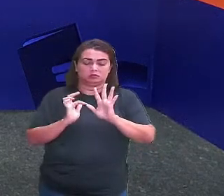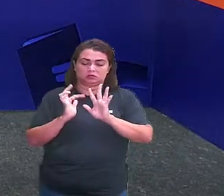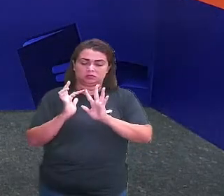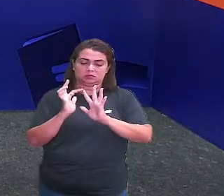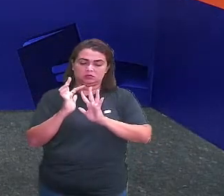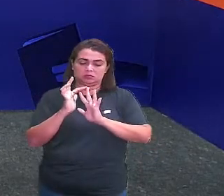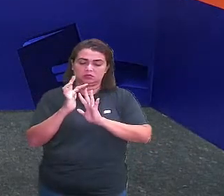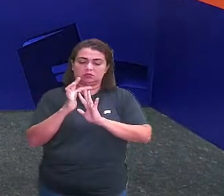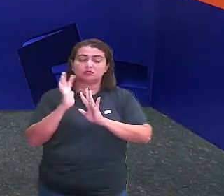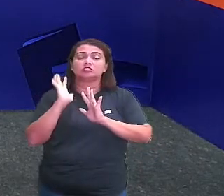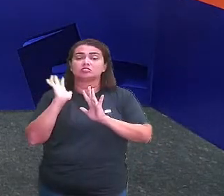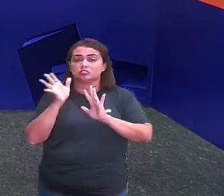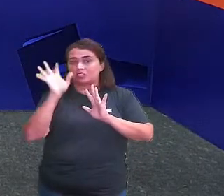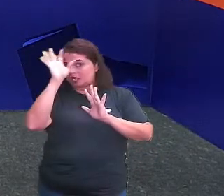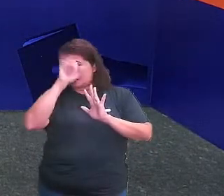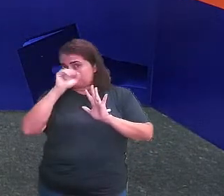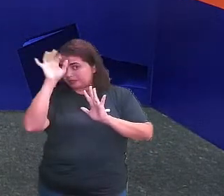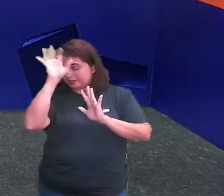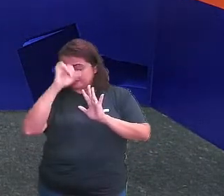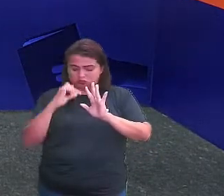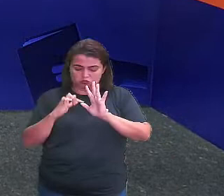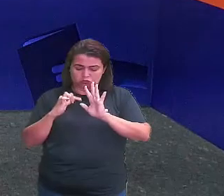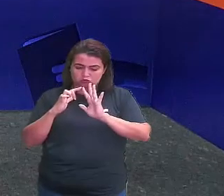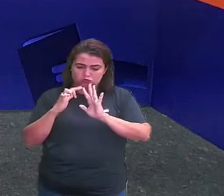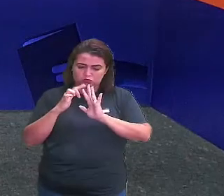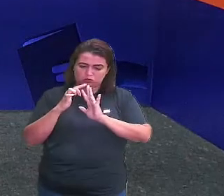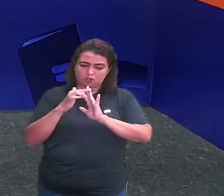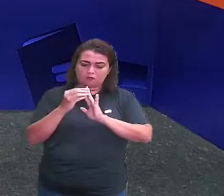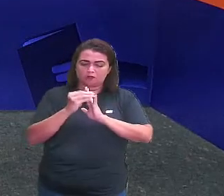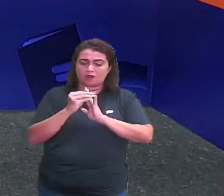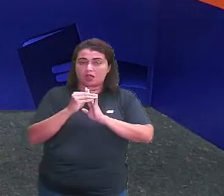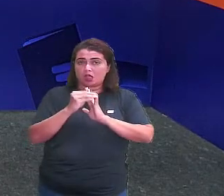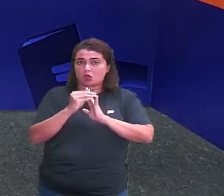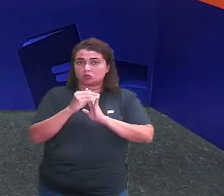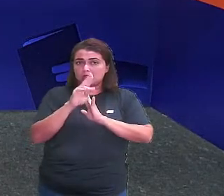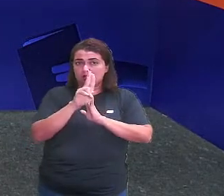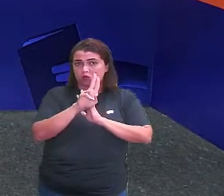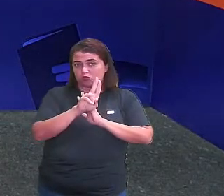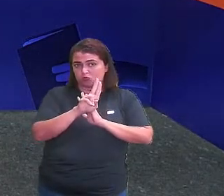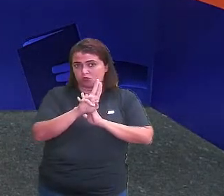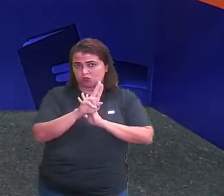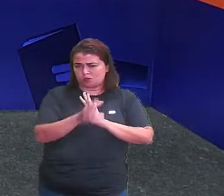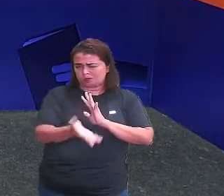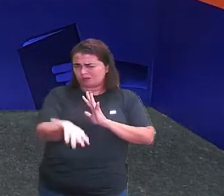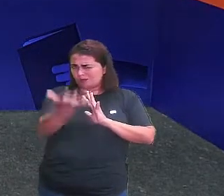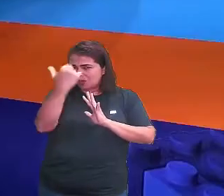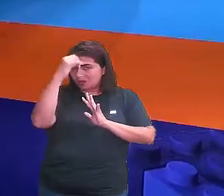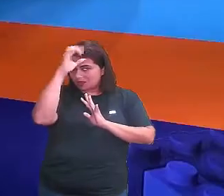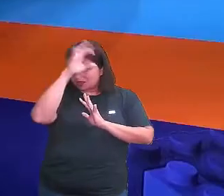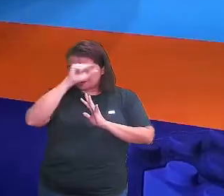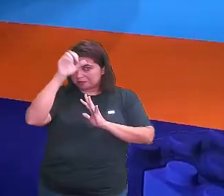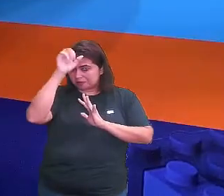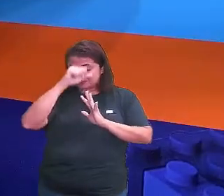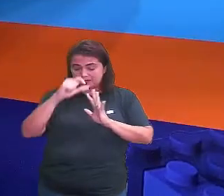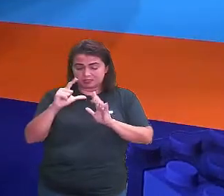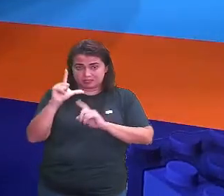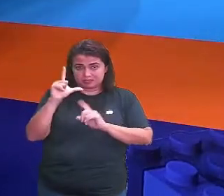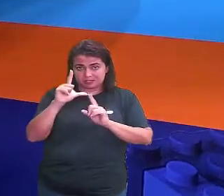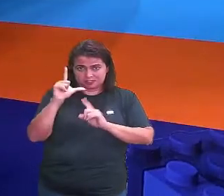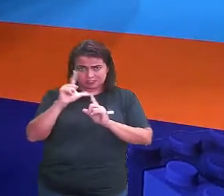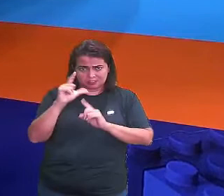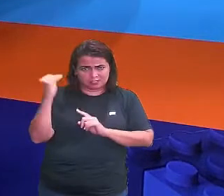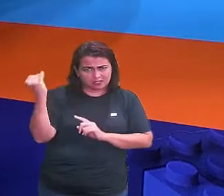que falta? Letra U. Muito bem, vamos embora. Vamos embora aprender essa letrinha. Que ela é uma das